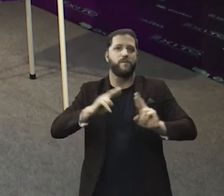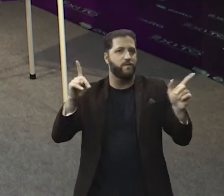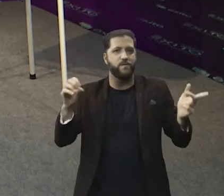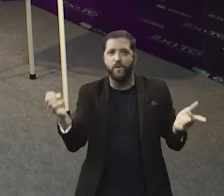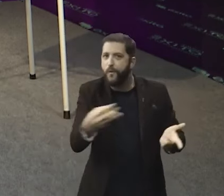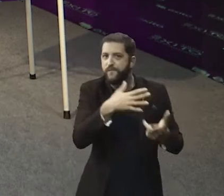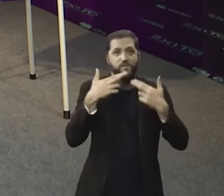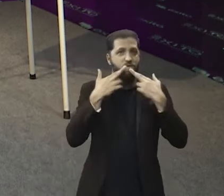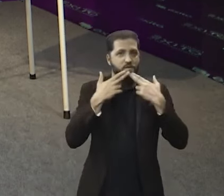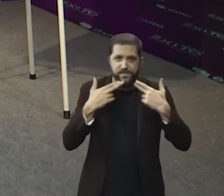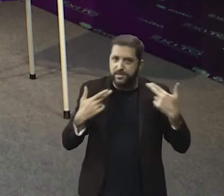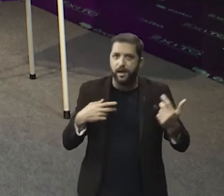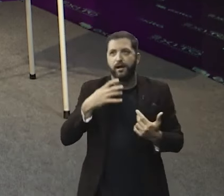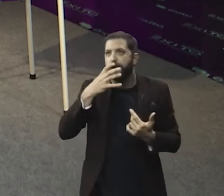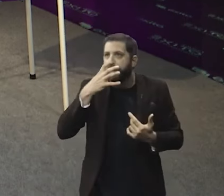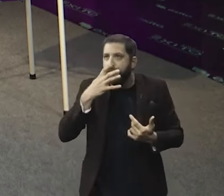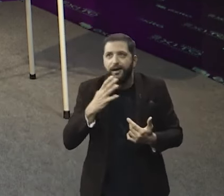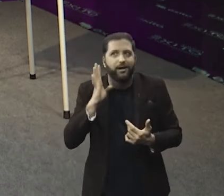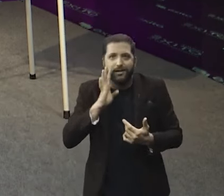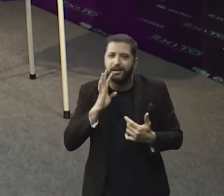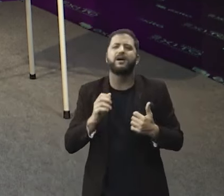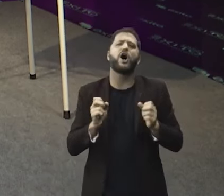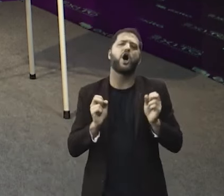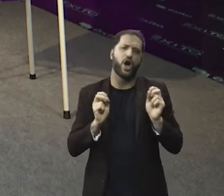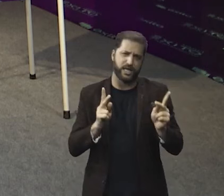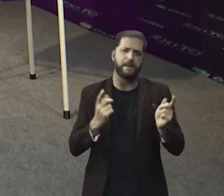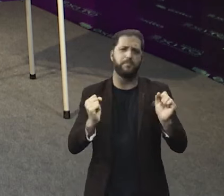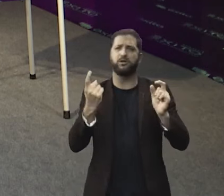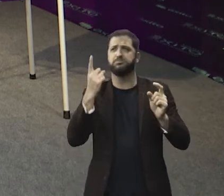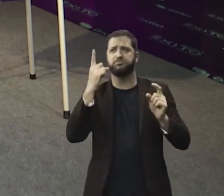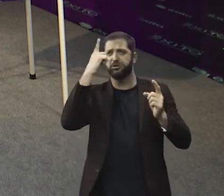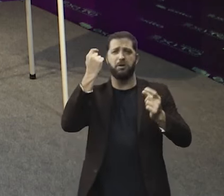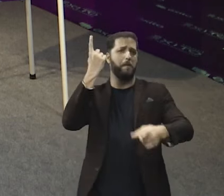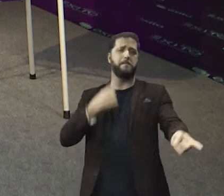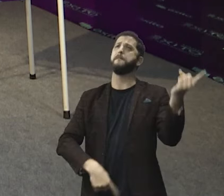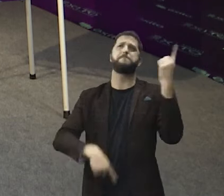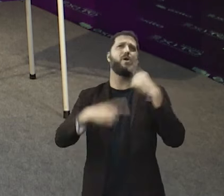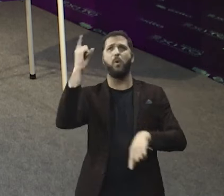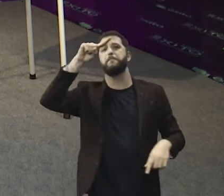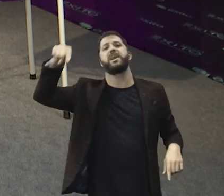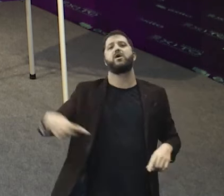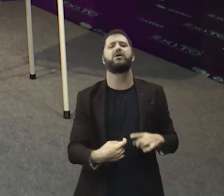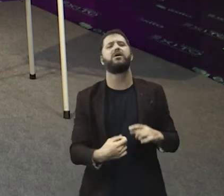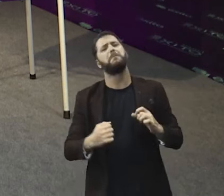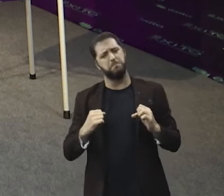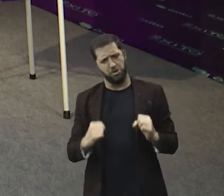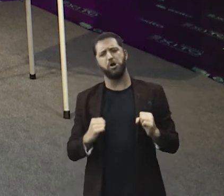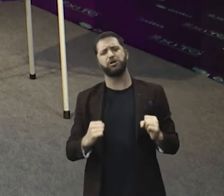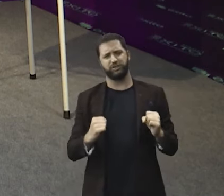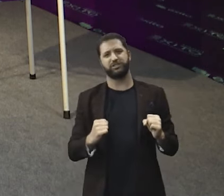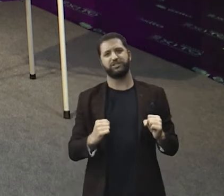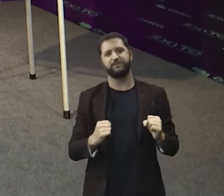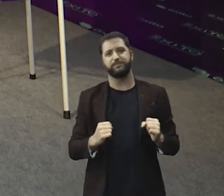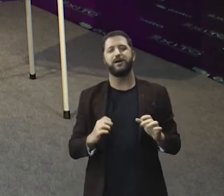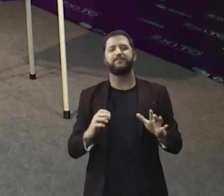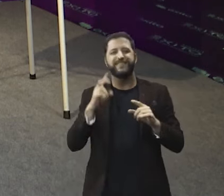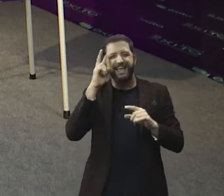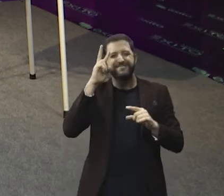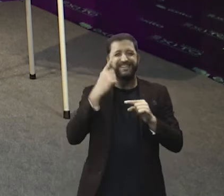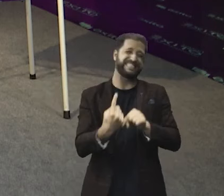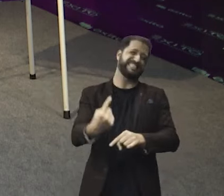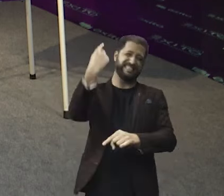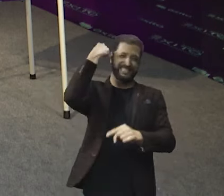você ficar exatamente um Milionário da noite pro dia pode acontecer óbvio que sim você viu antigamente gente